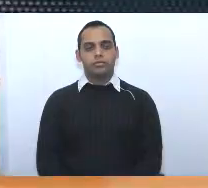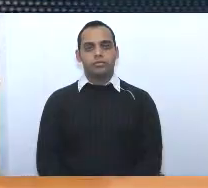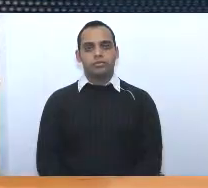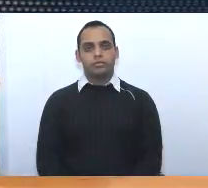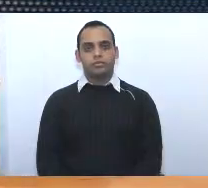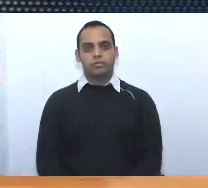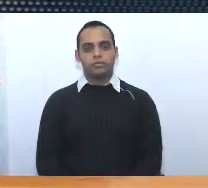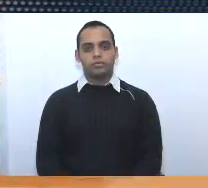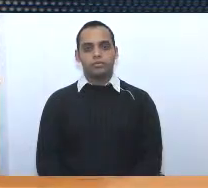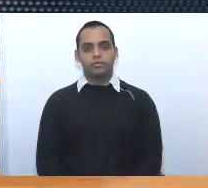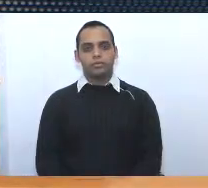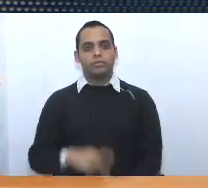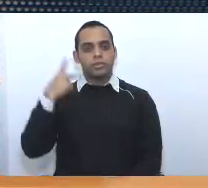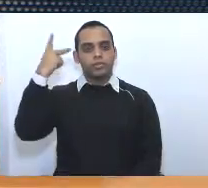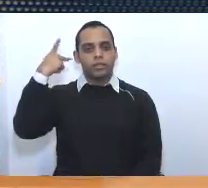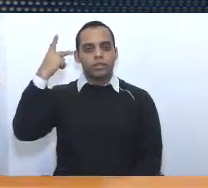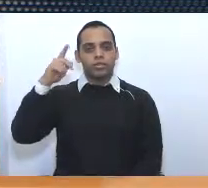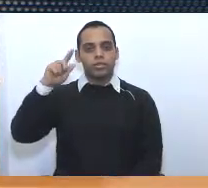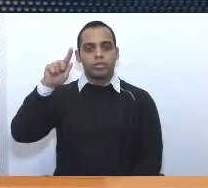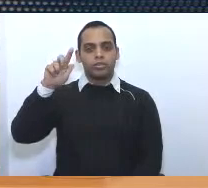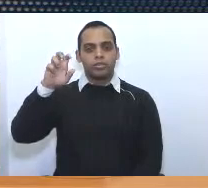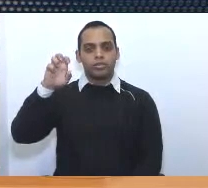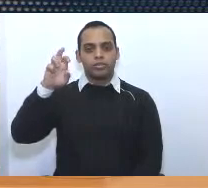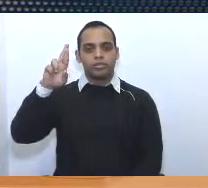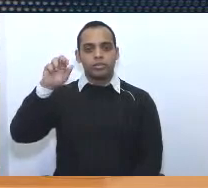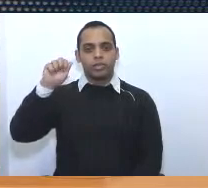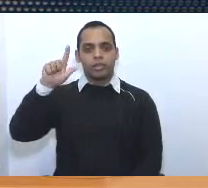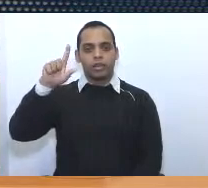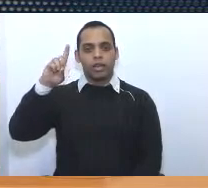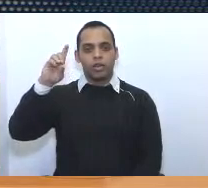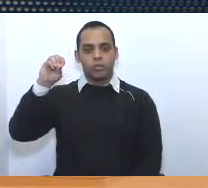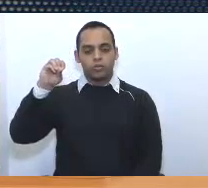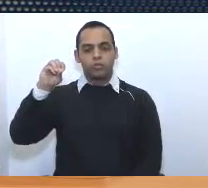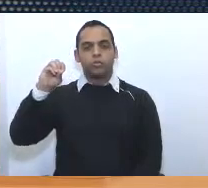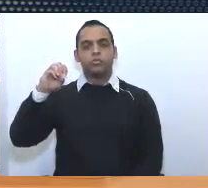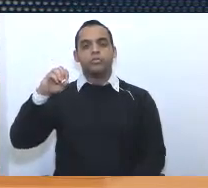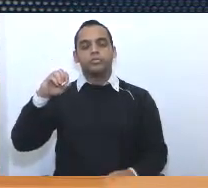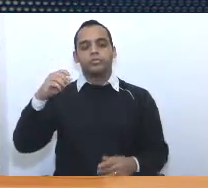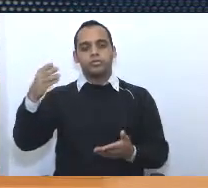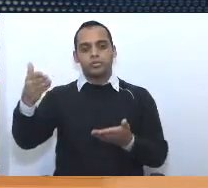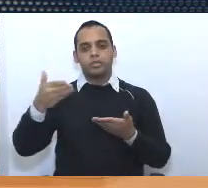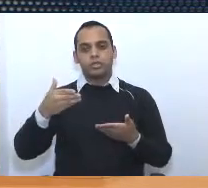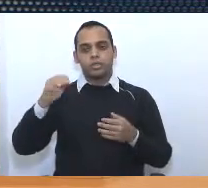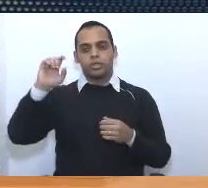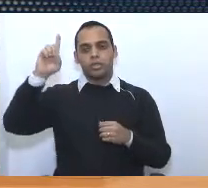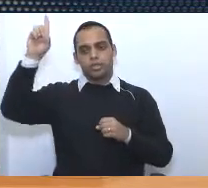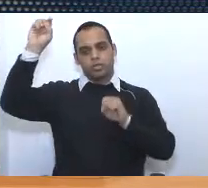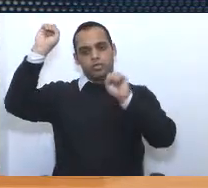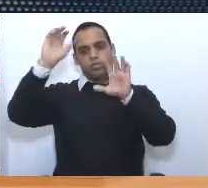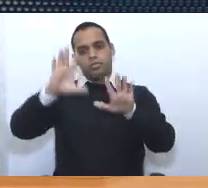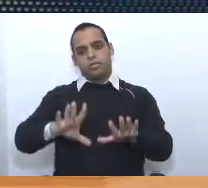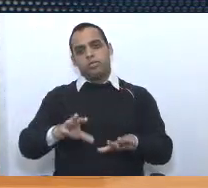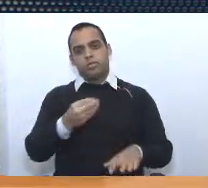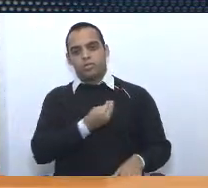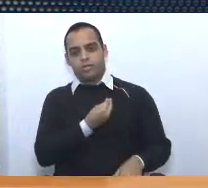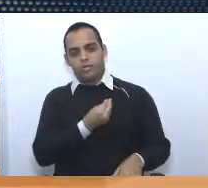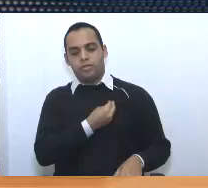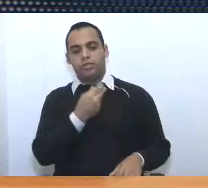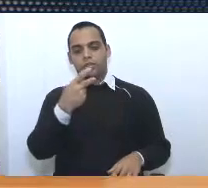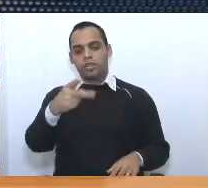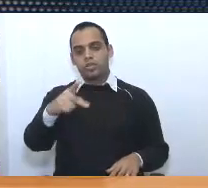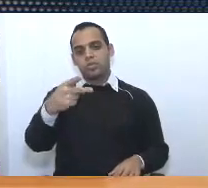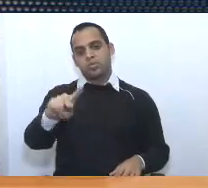Geraldo. Vereador Geraldo Celestino está aqui. Vereador Geraldo, que Deus abençoe sua vida também. Desejo um